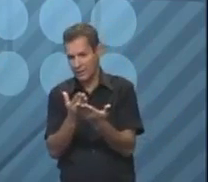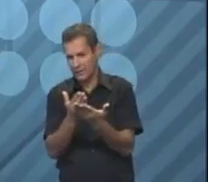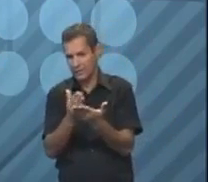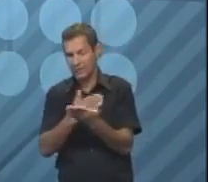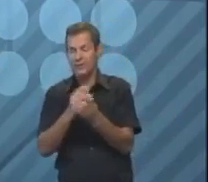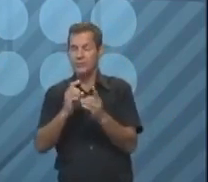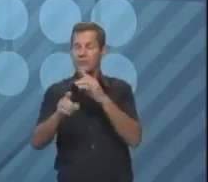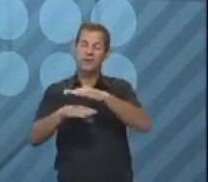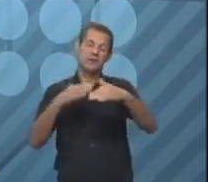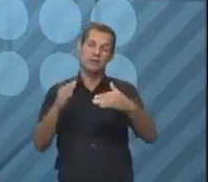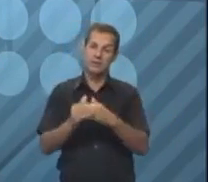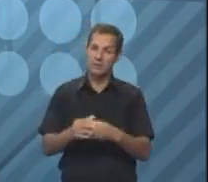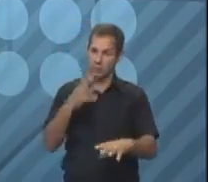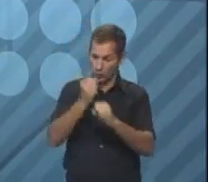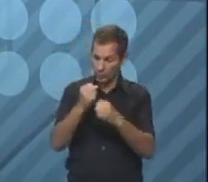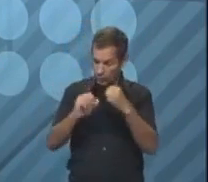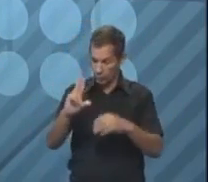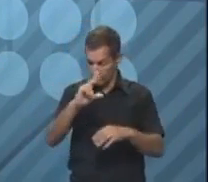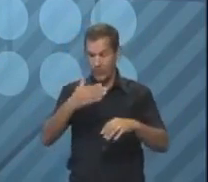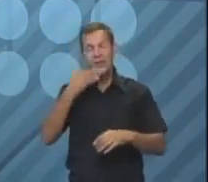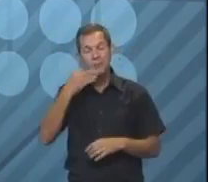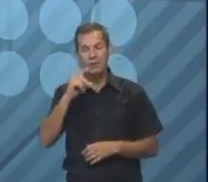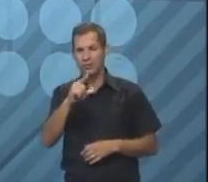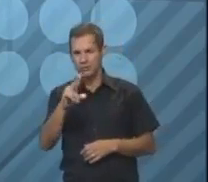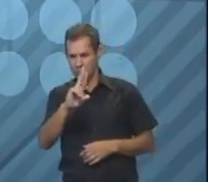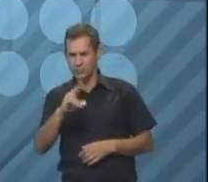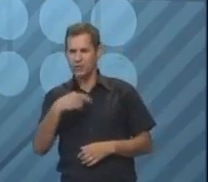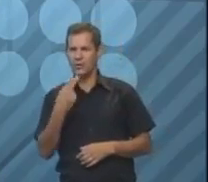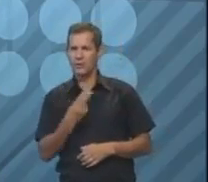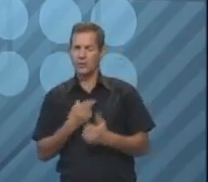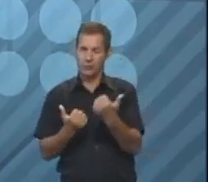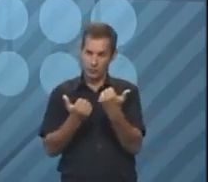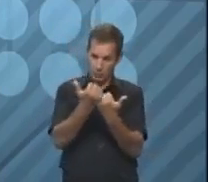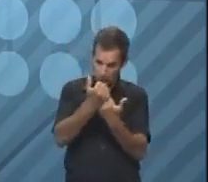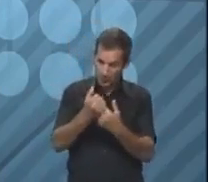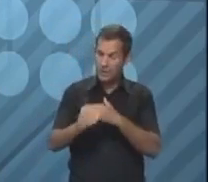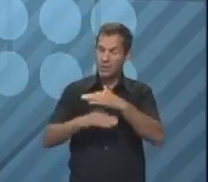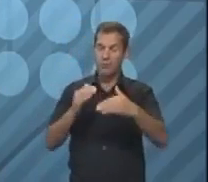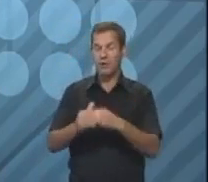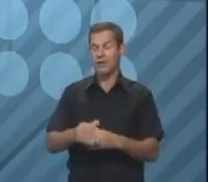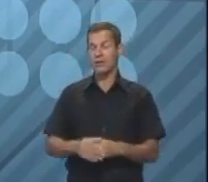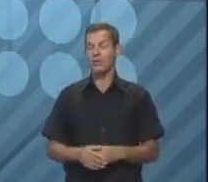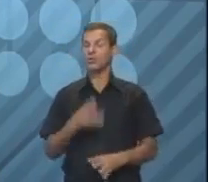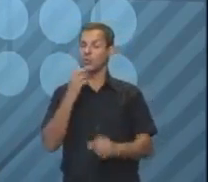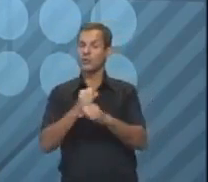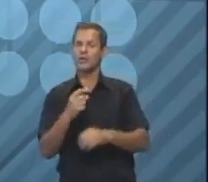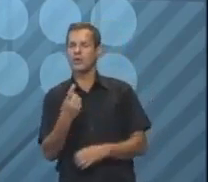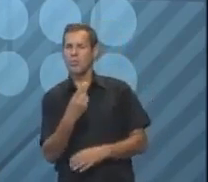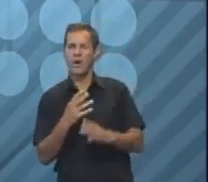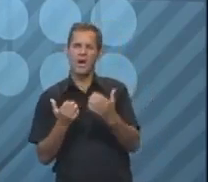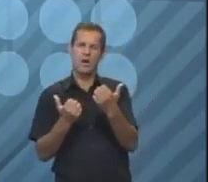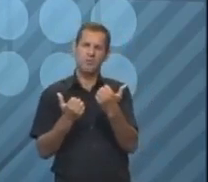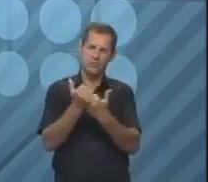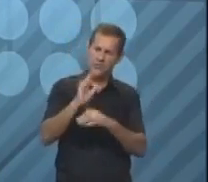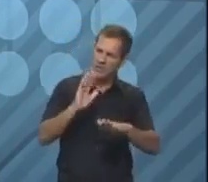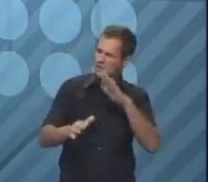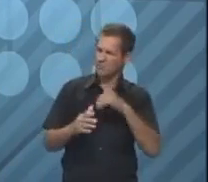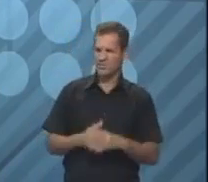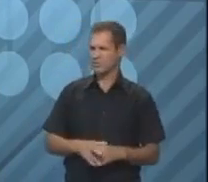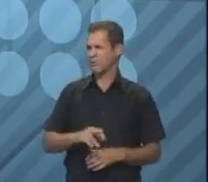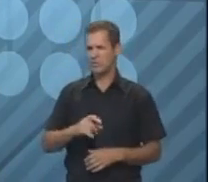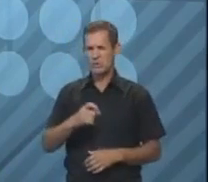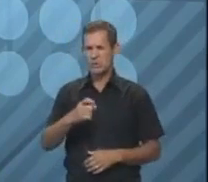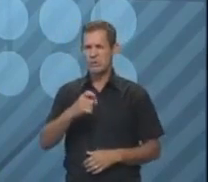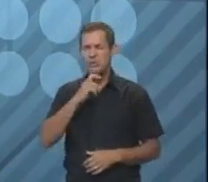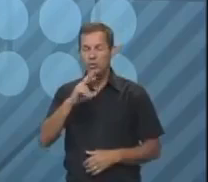vale para todos os casos. Então, é melhor você utilizar uma substituição que vale para todos os casos do que uma substituição que, às vezes, não